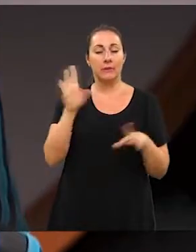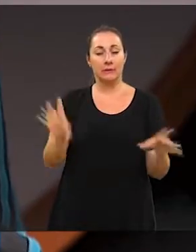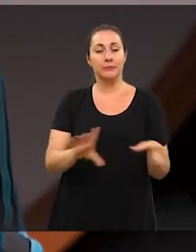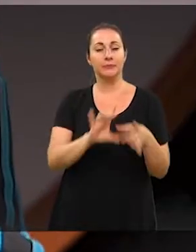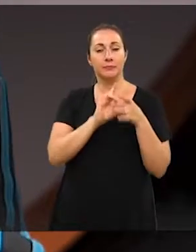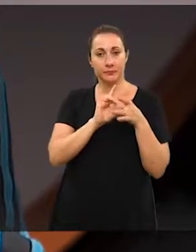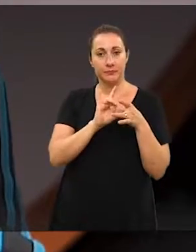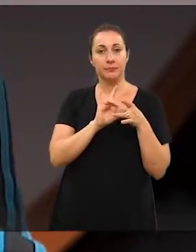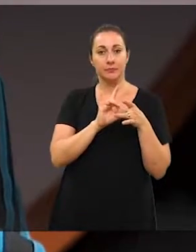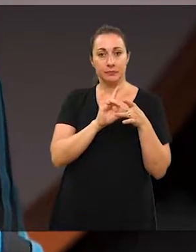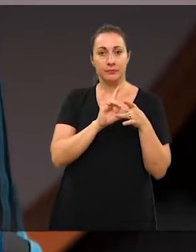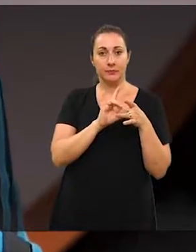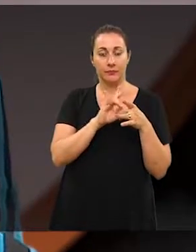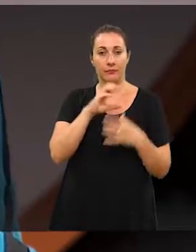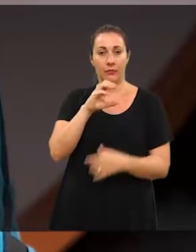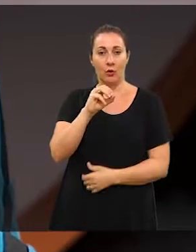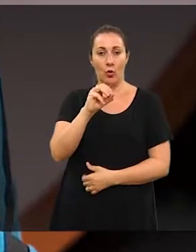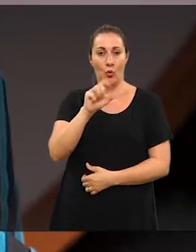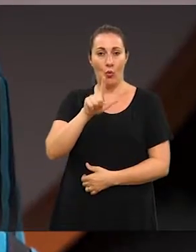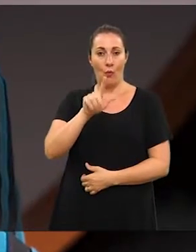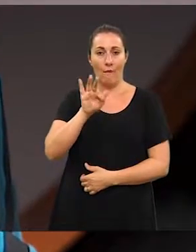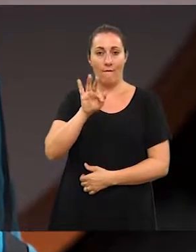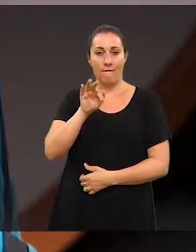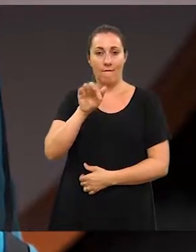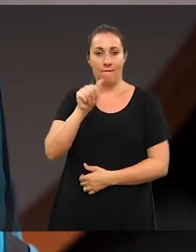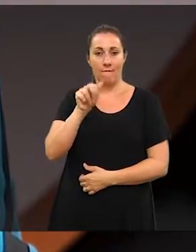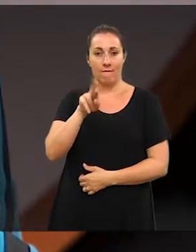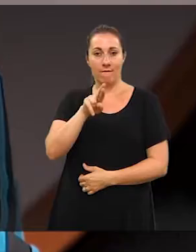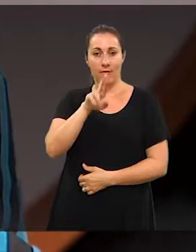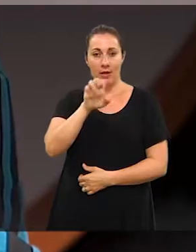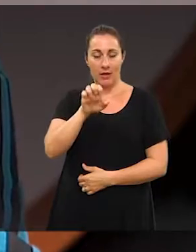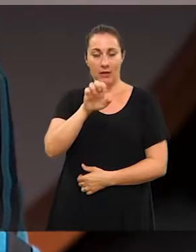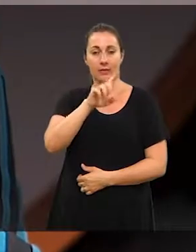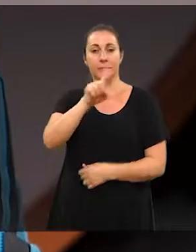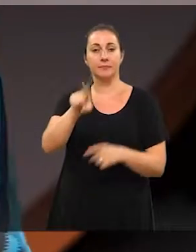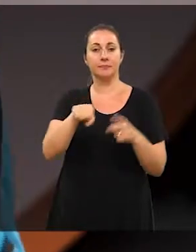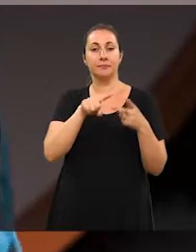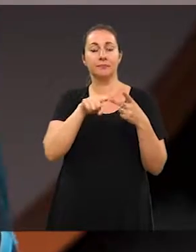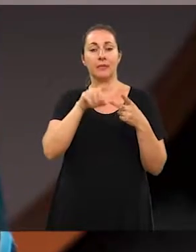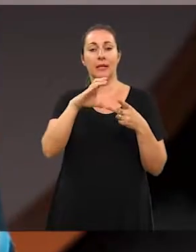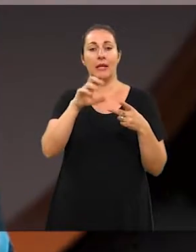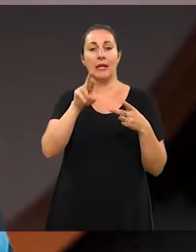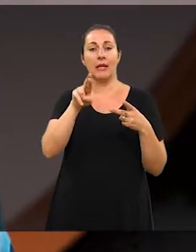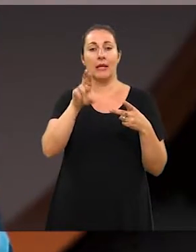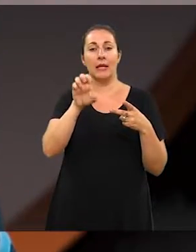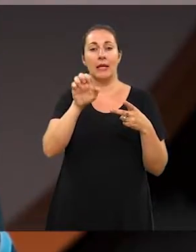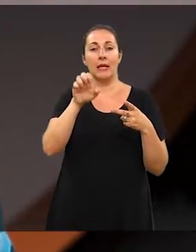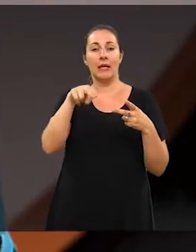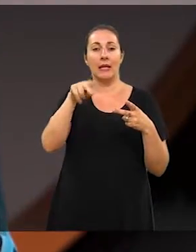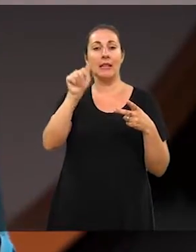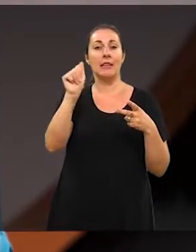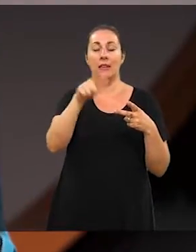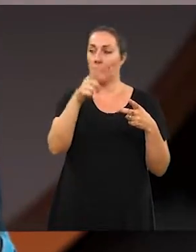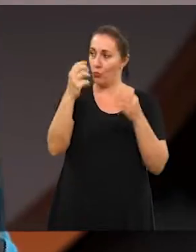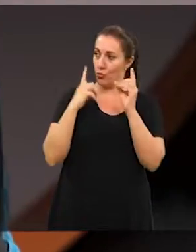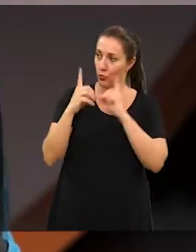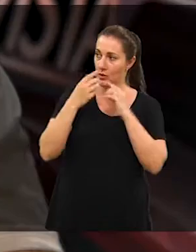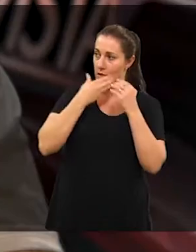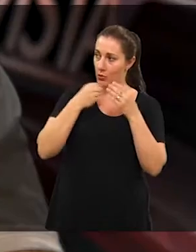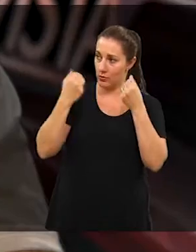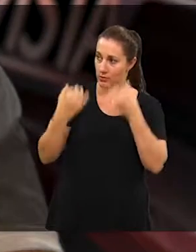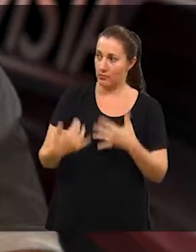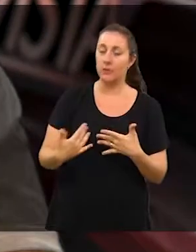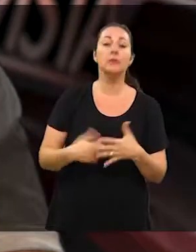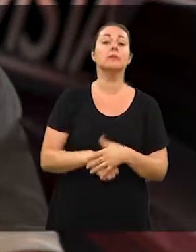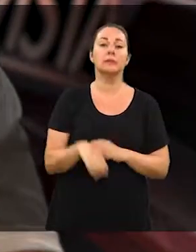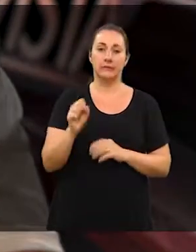a parceria da Olfar e da Crenal, né? Uhum. Essa daí, então, o coordenador pode explicar melhor, que é ele que trata disso.